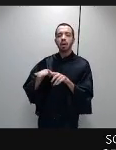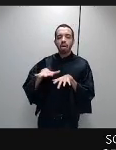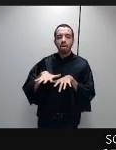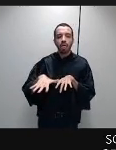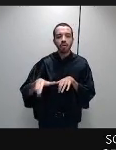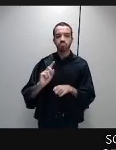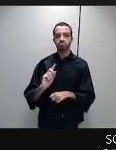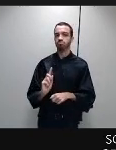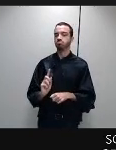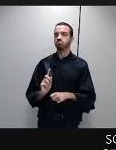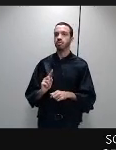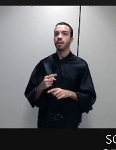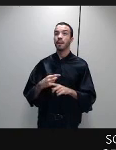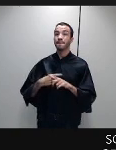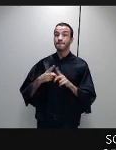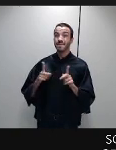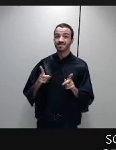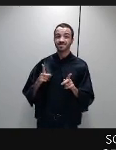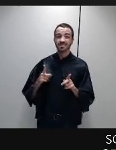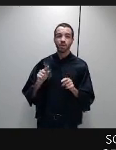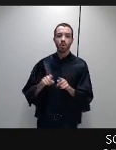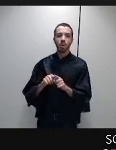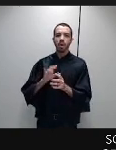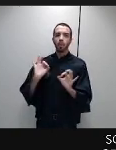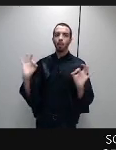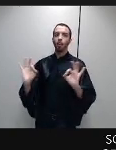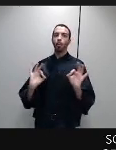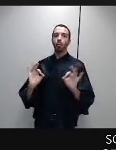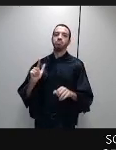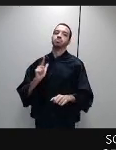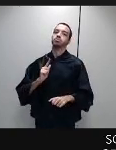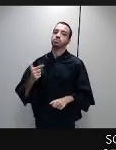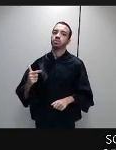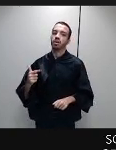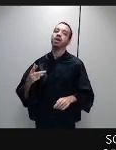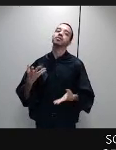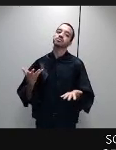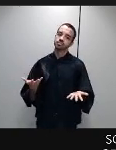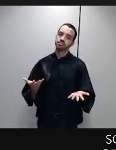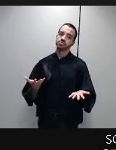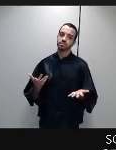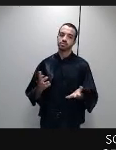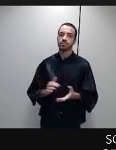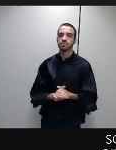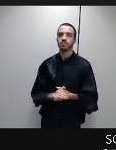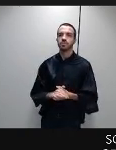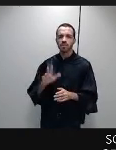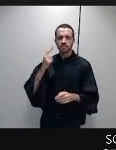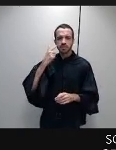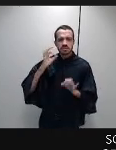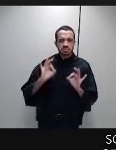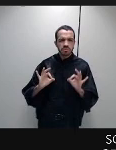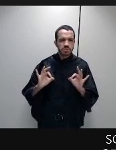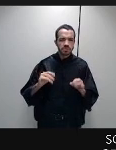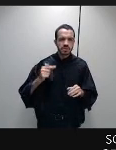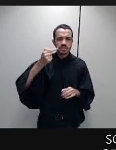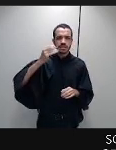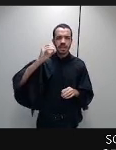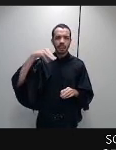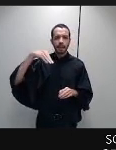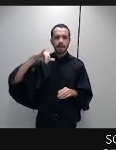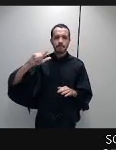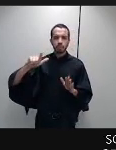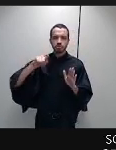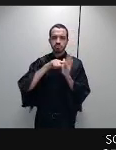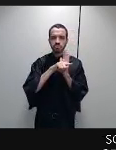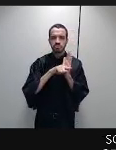não dava para dizer que é irrisório essa quantia eu sou verificar se é esse mesmo de 70 mil e às vezes a gente tá eu andei visando